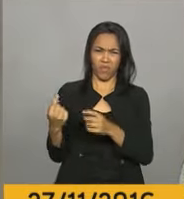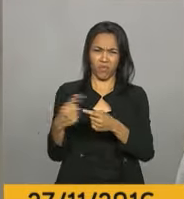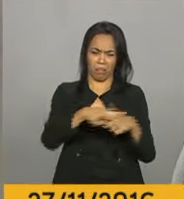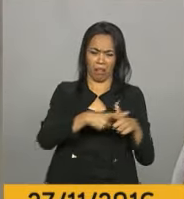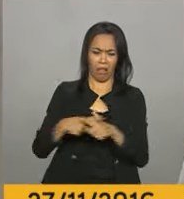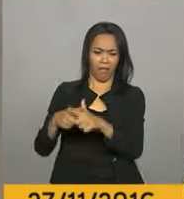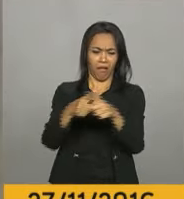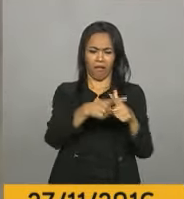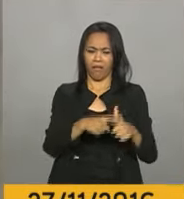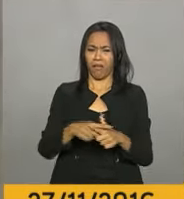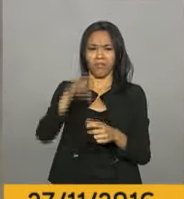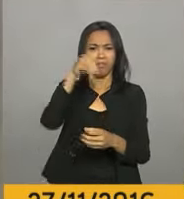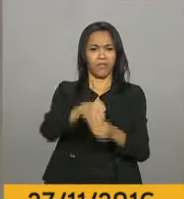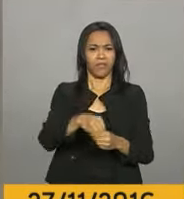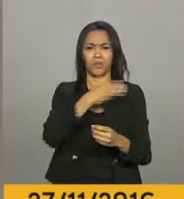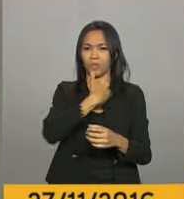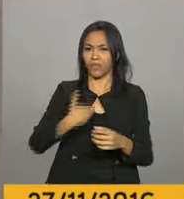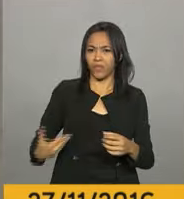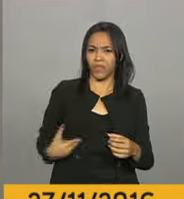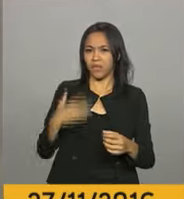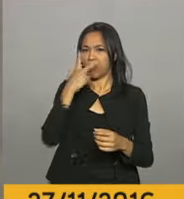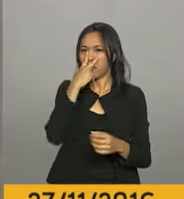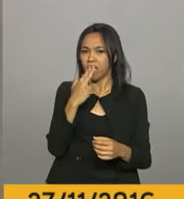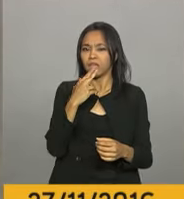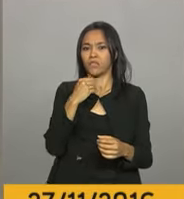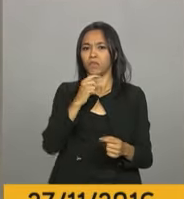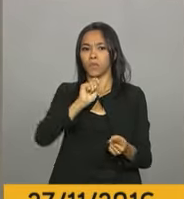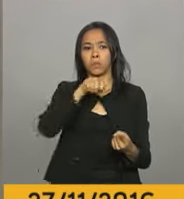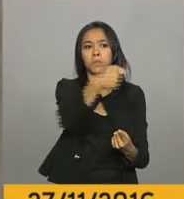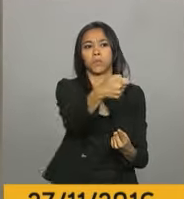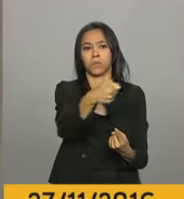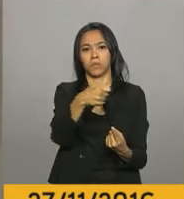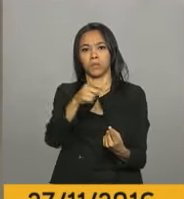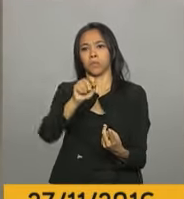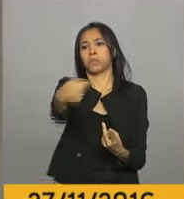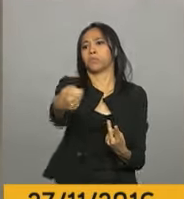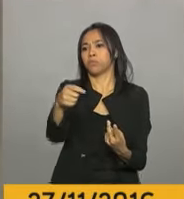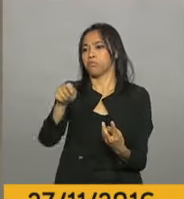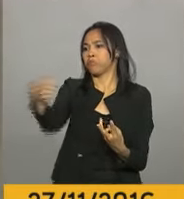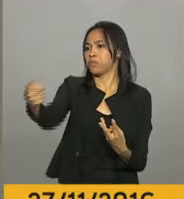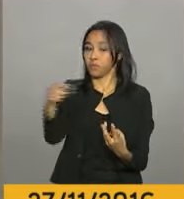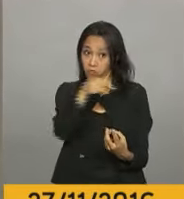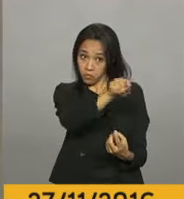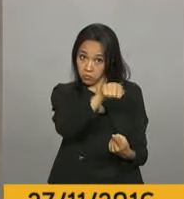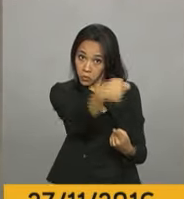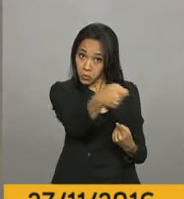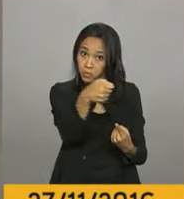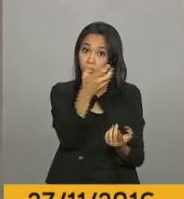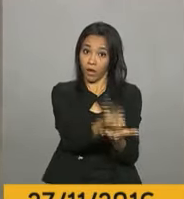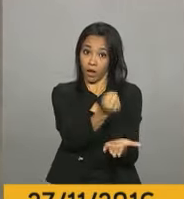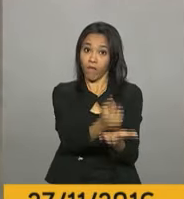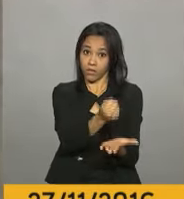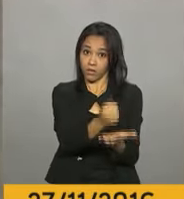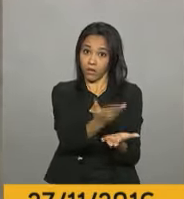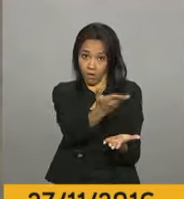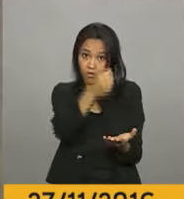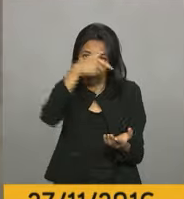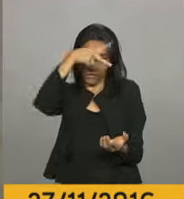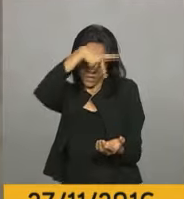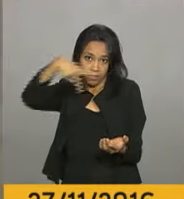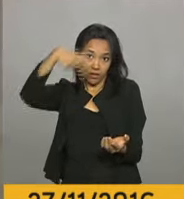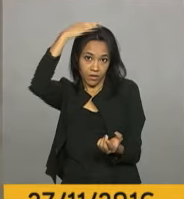e acabou respingando em mais gente, inclusive o senhor, com a gravação, e também com o ministro-chefe da Casa